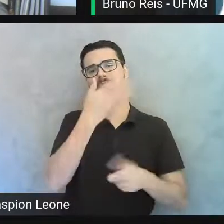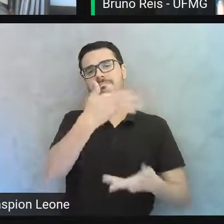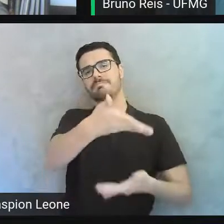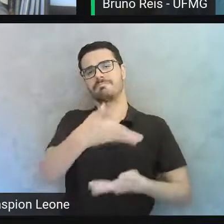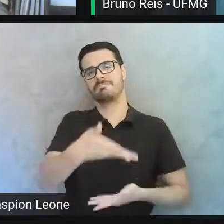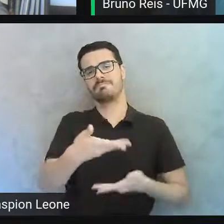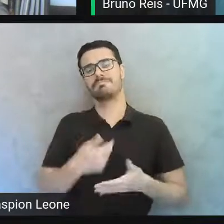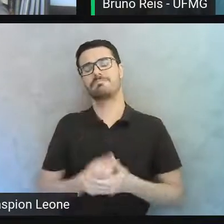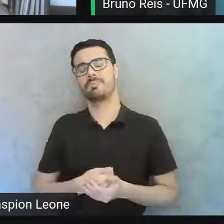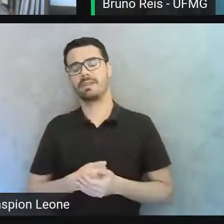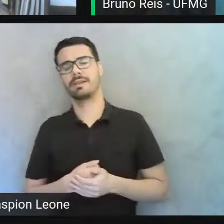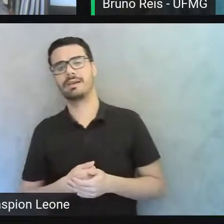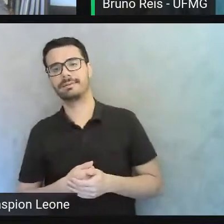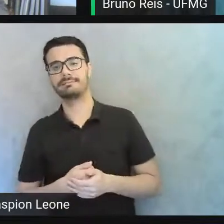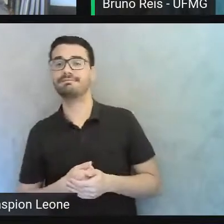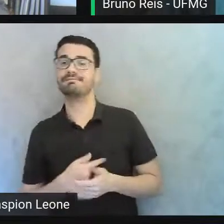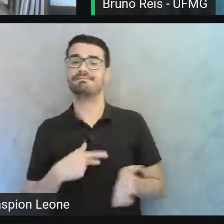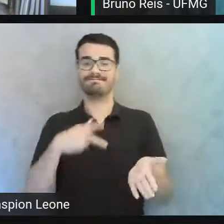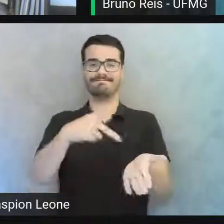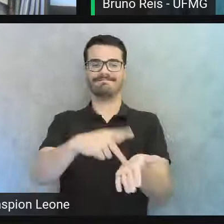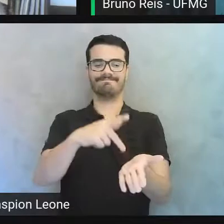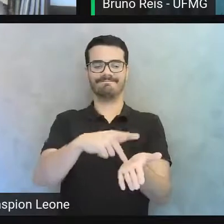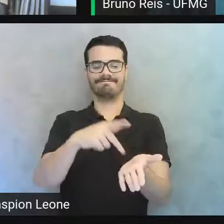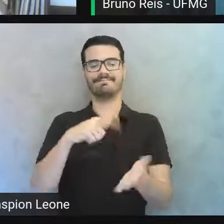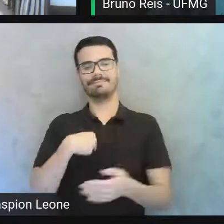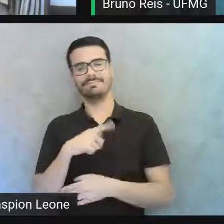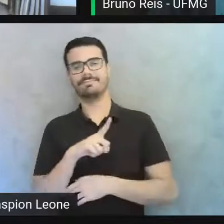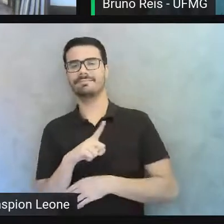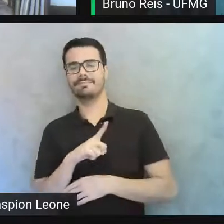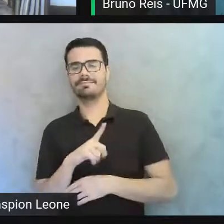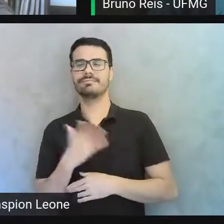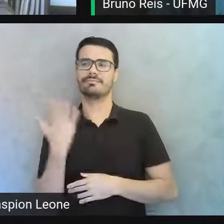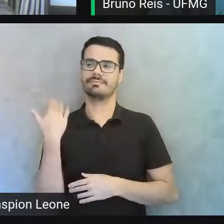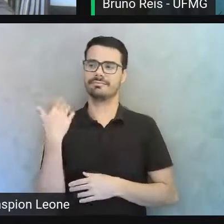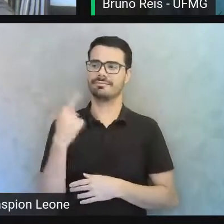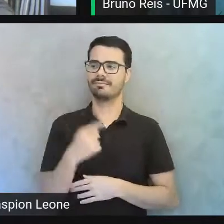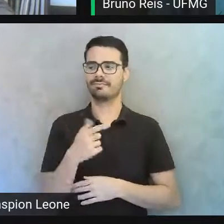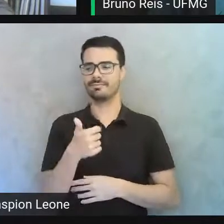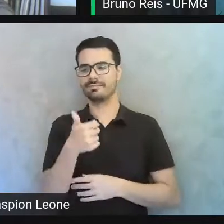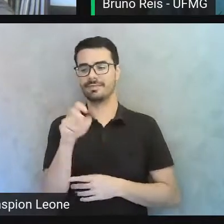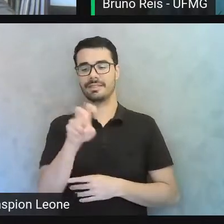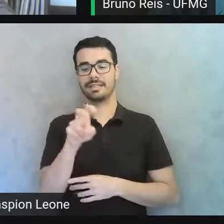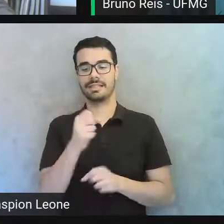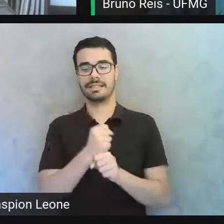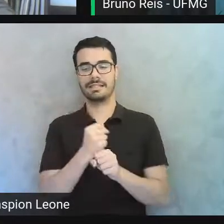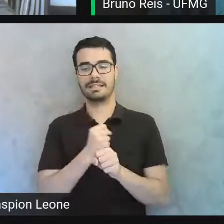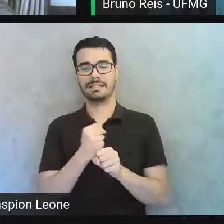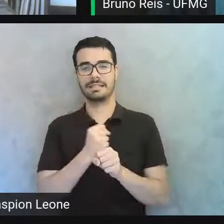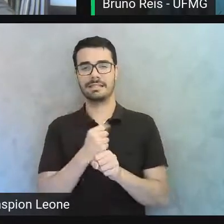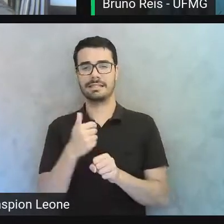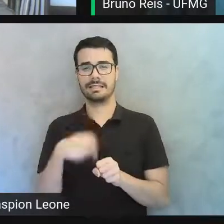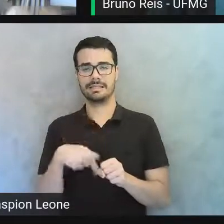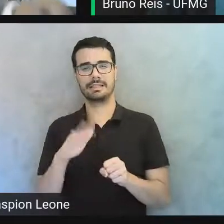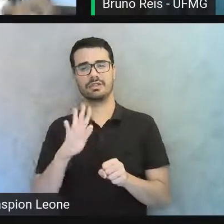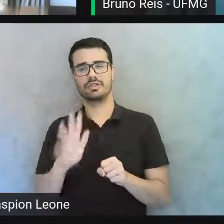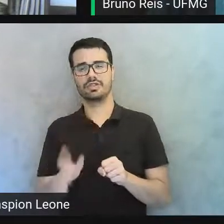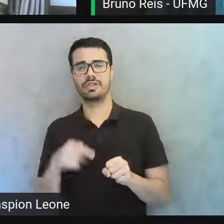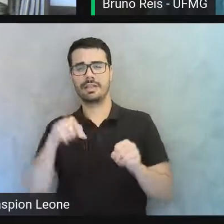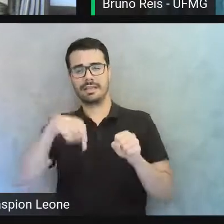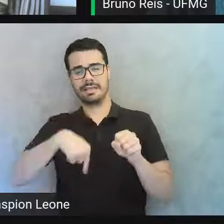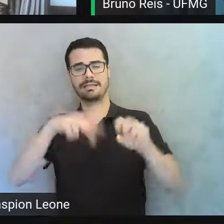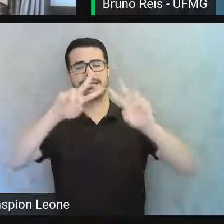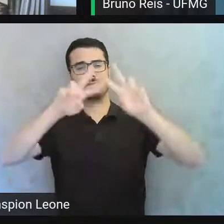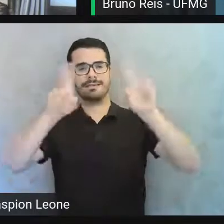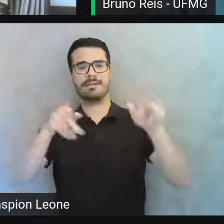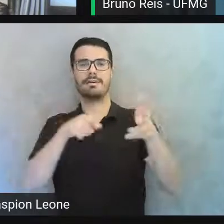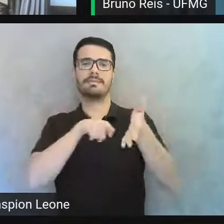Bom, de fato, eu tenho, nos últimos 15 anos, mais ou menos, gravitado em torno do tema do